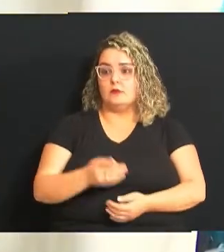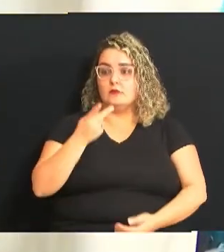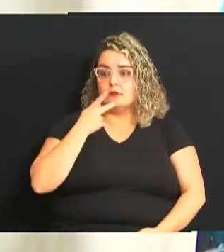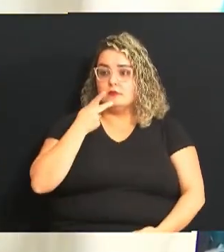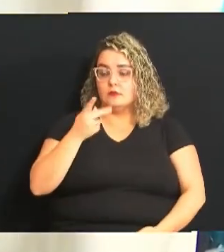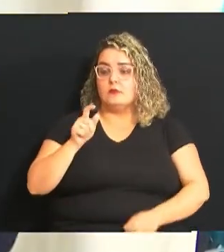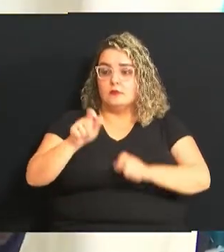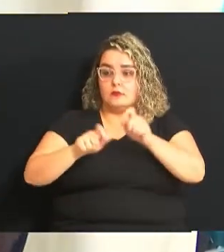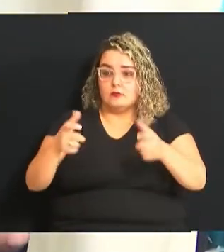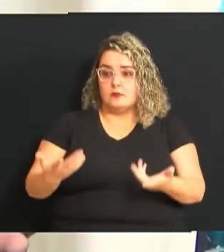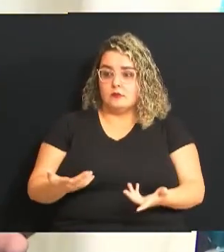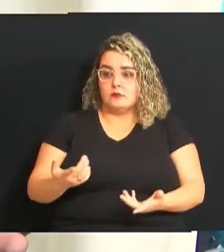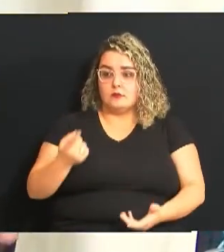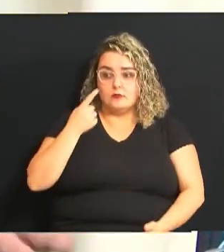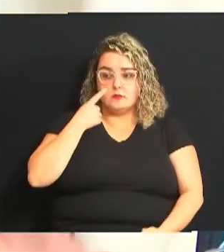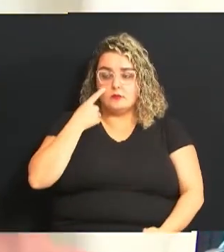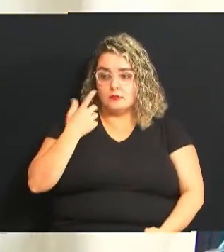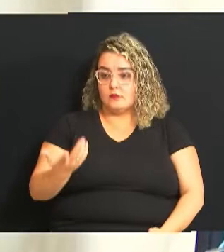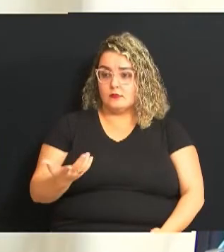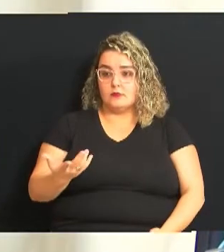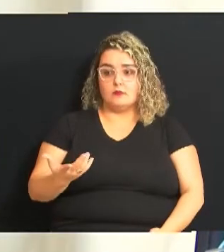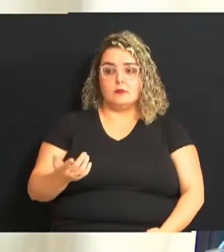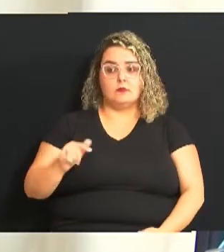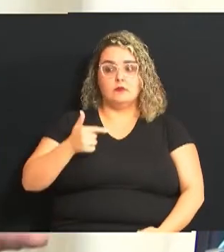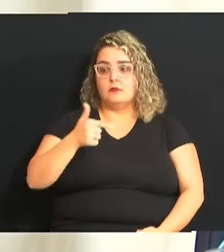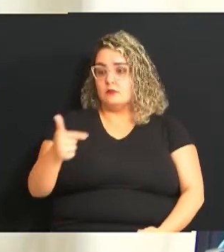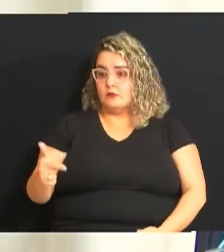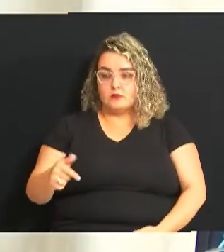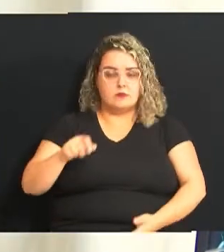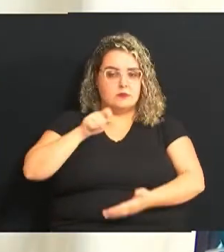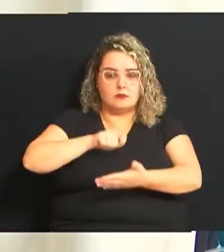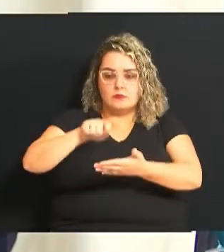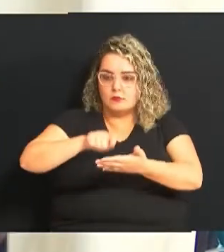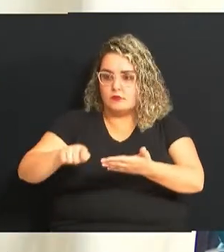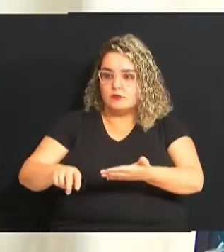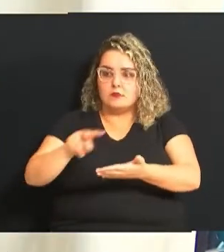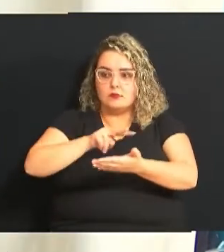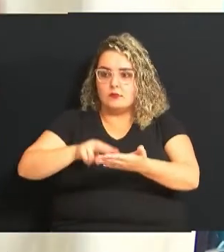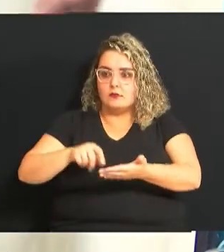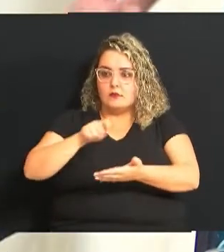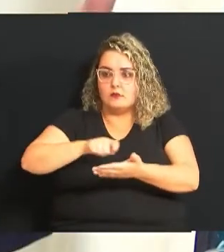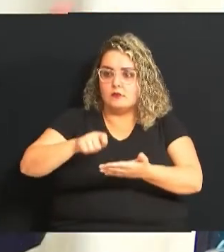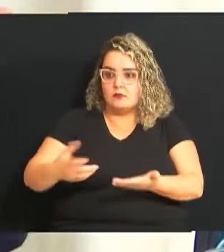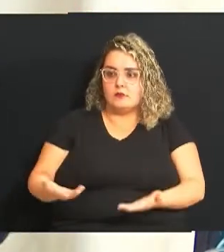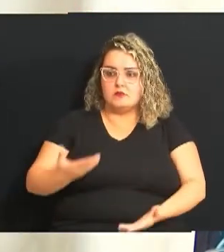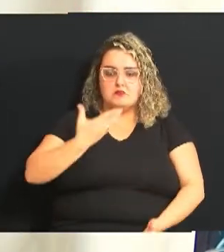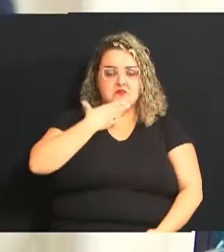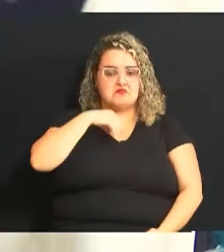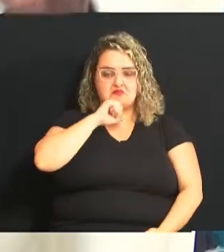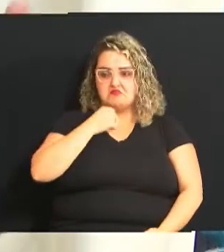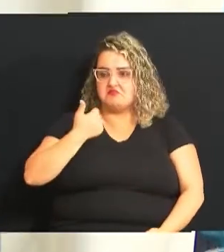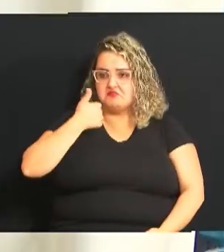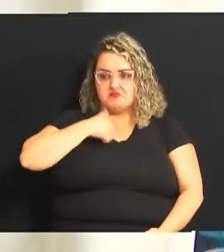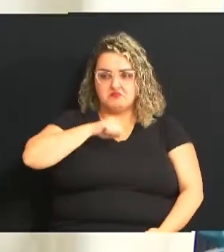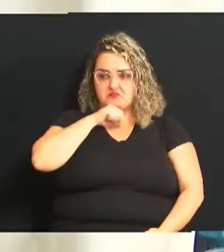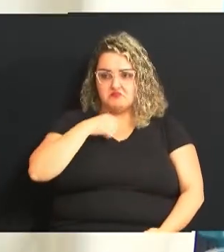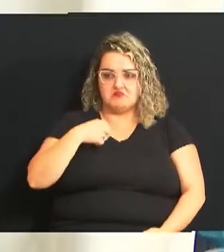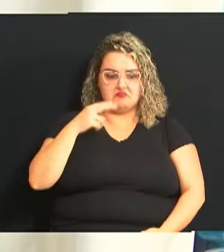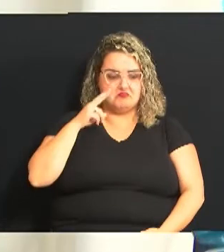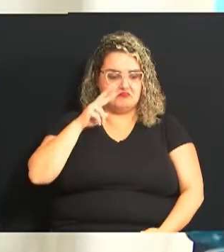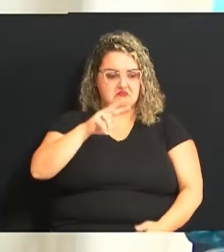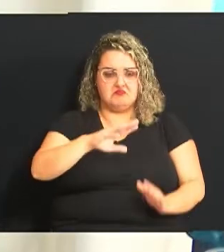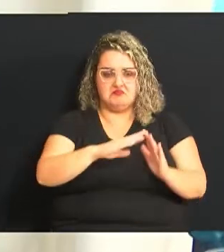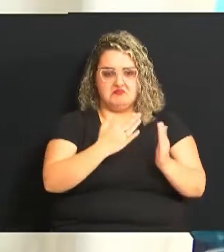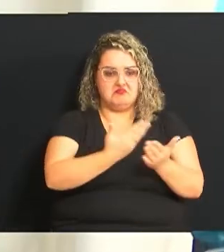as pessoas, você vê, era analfabeta, não tinha oportunidade, porque o pai nem olhava se foi na escola, se